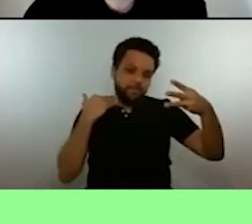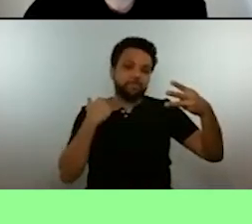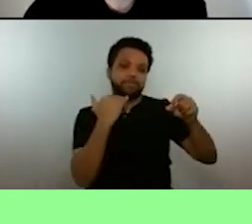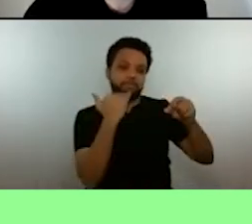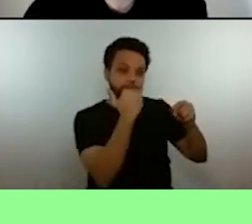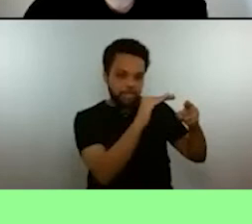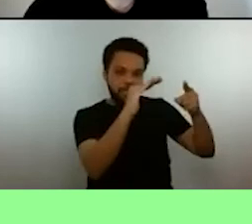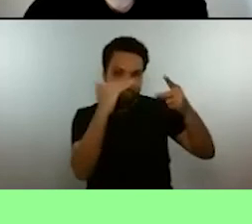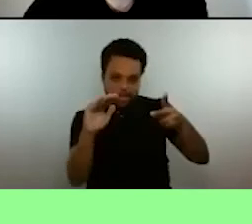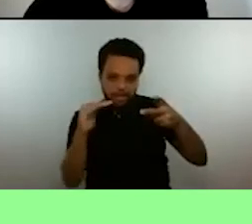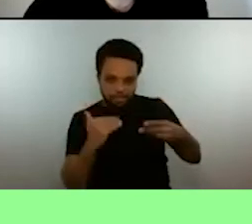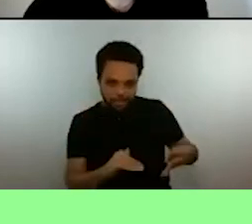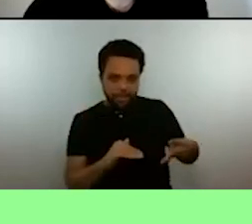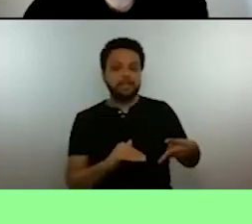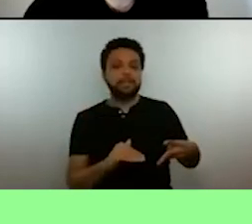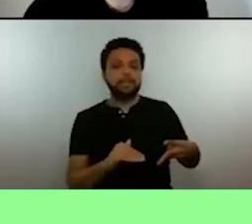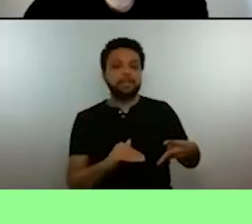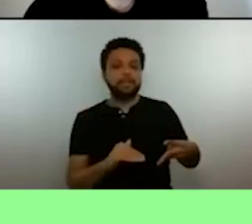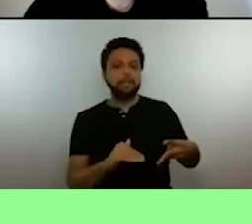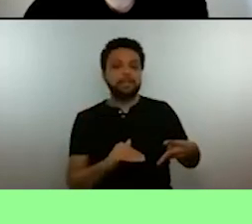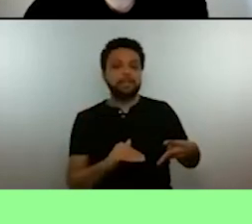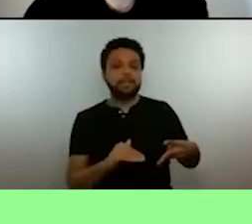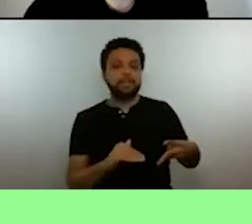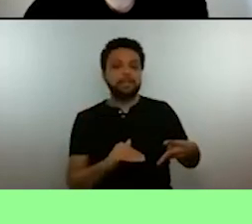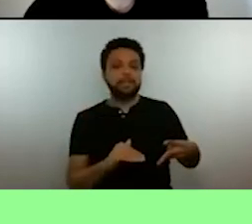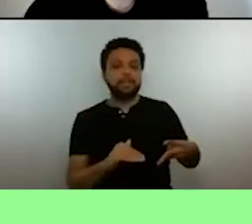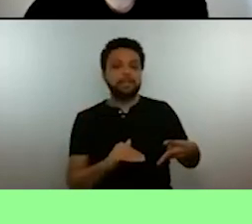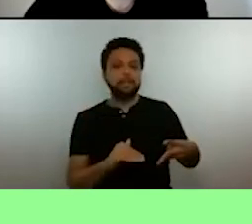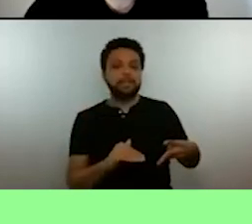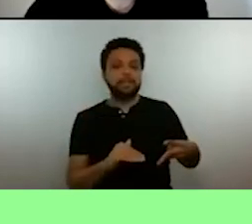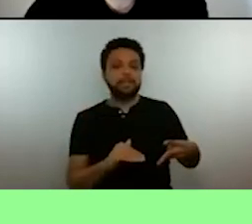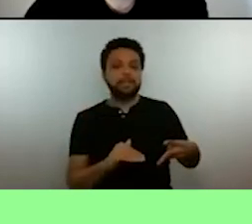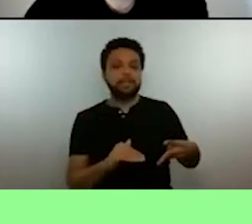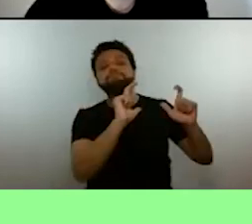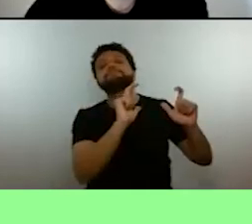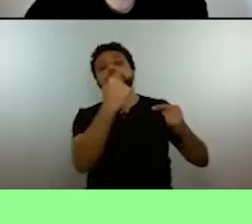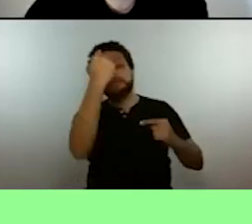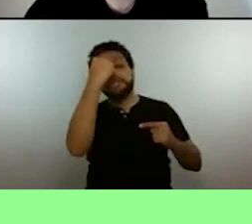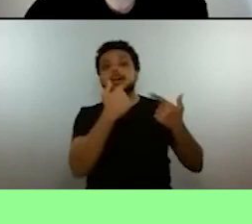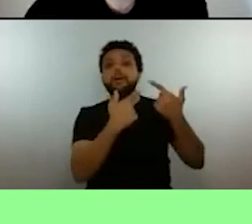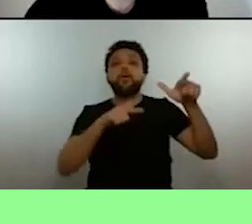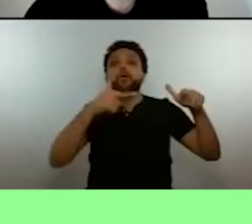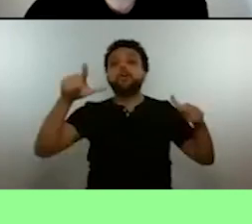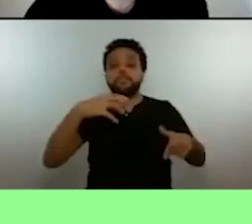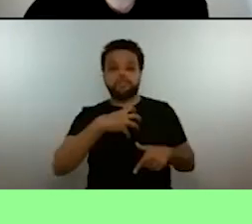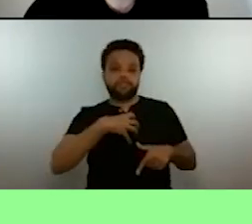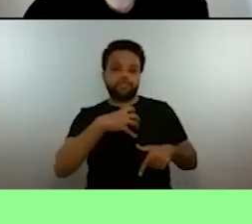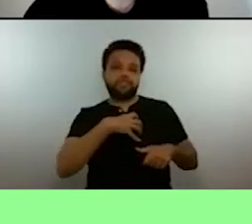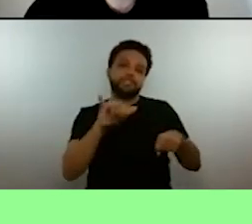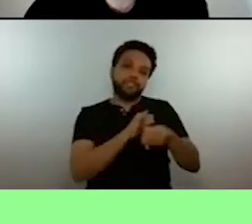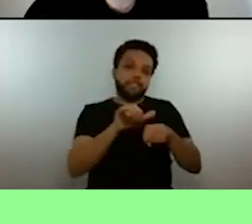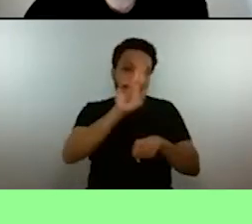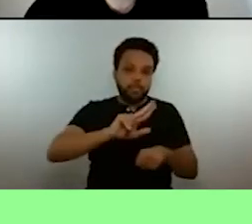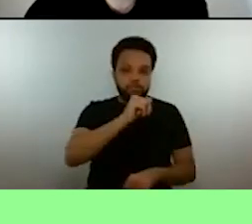pude despertar esse olhar de pensar em várias formas de uso,